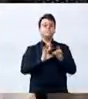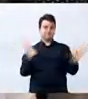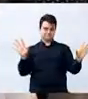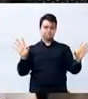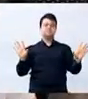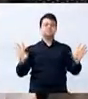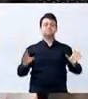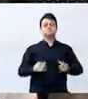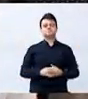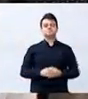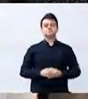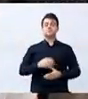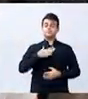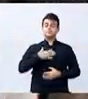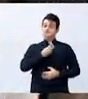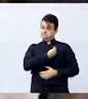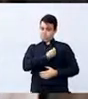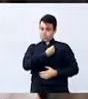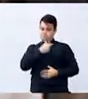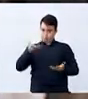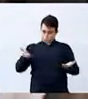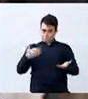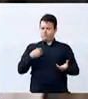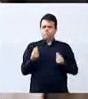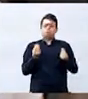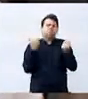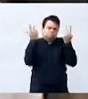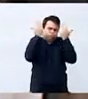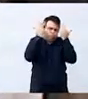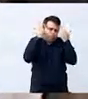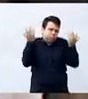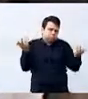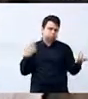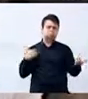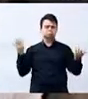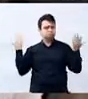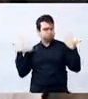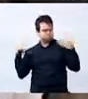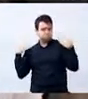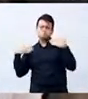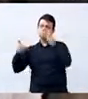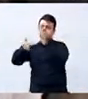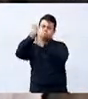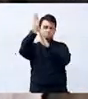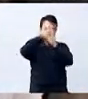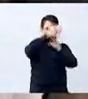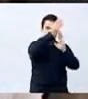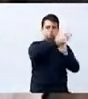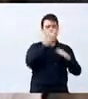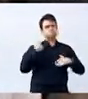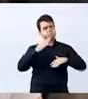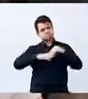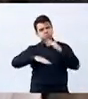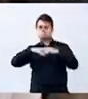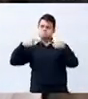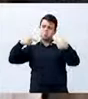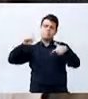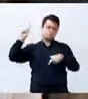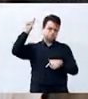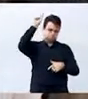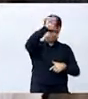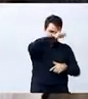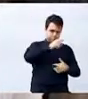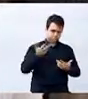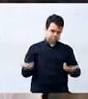gente. A minha vida hoje é normal. Eu passeio, eu faço as minhas atividades, eu consigo